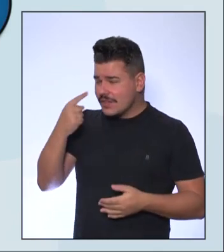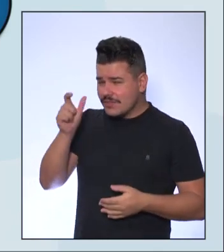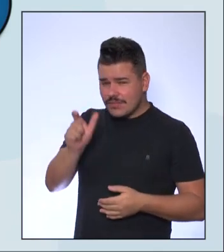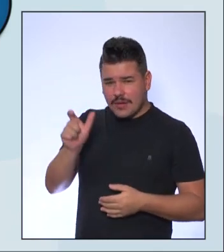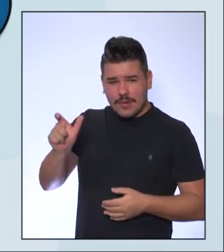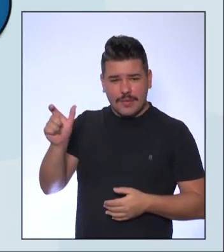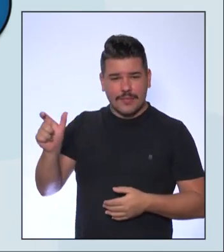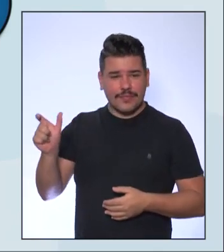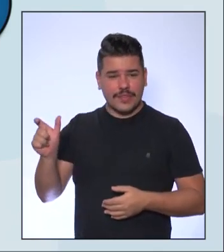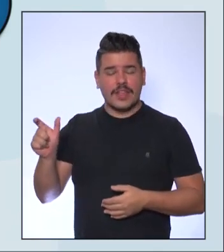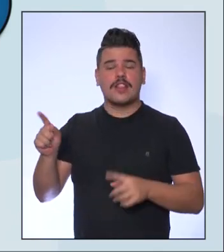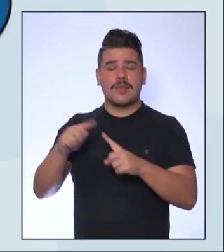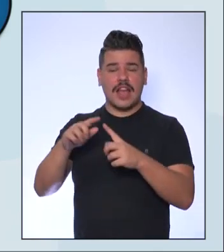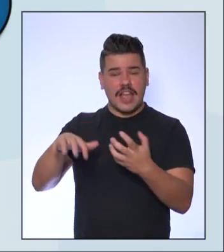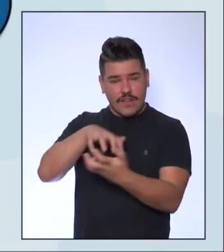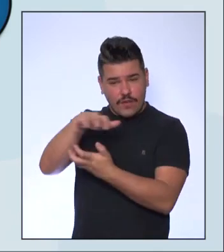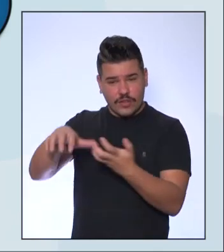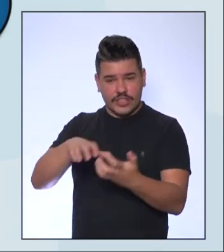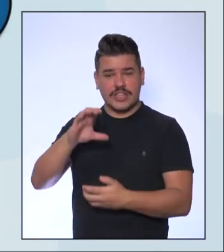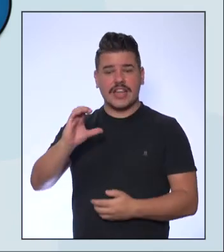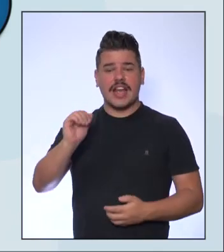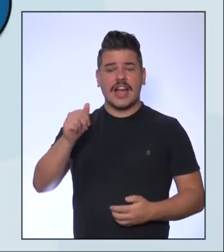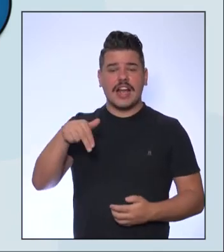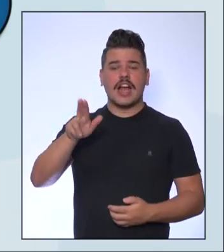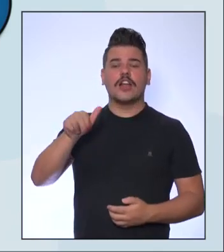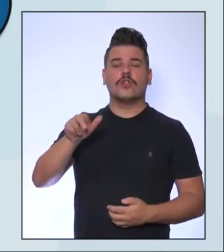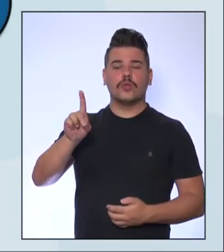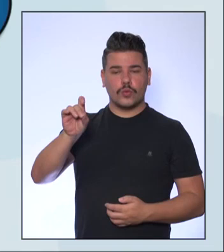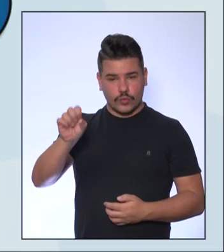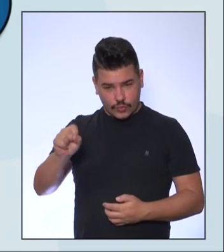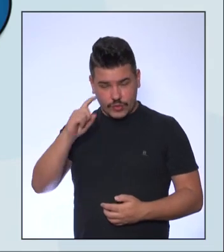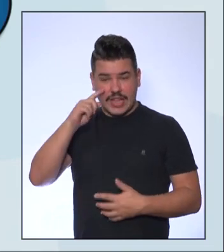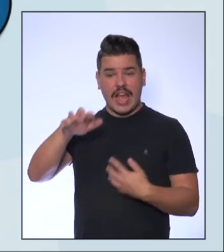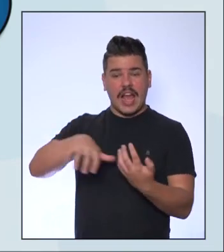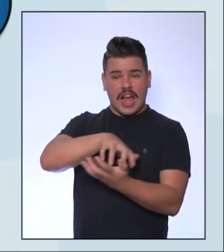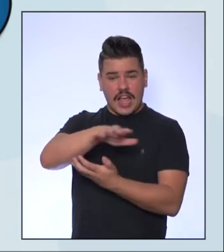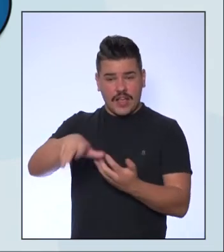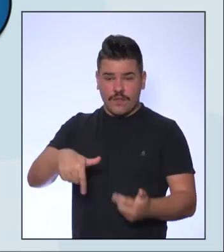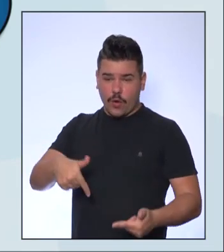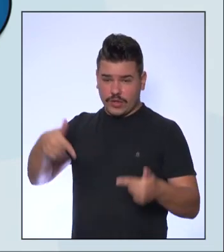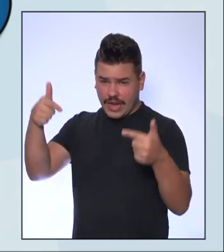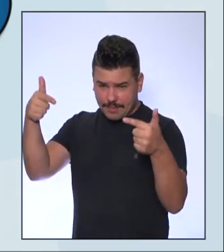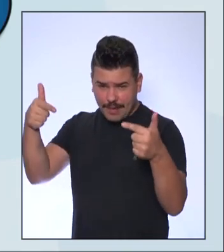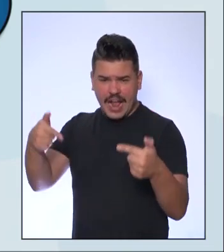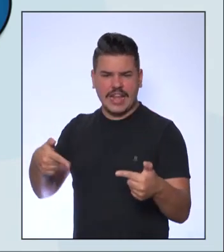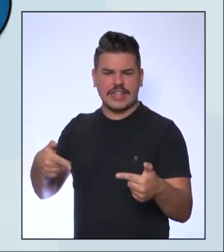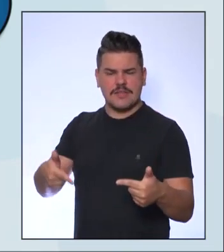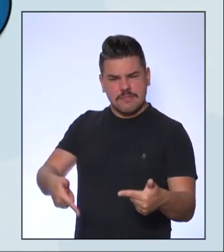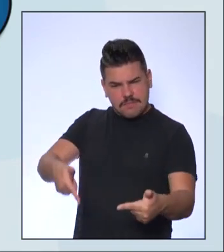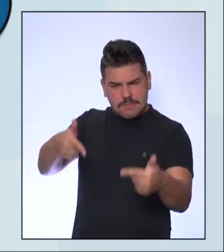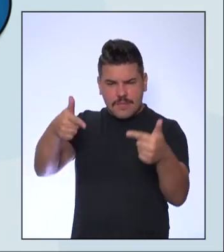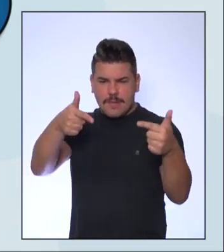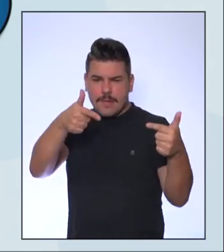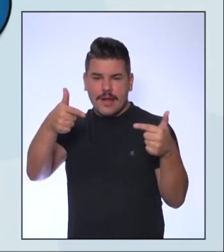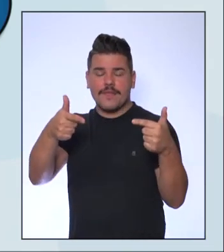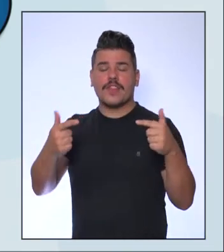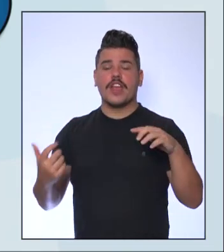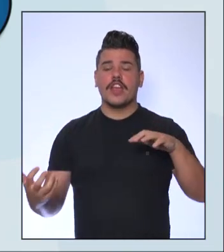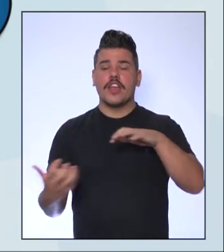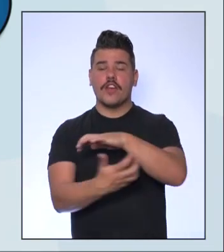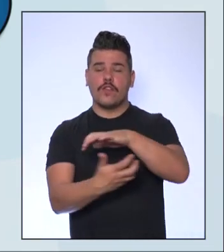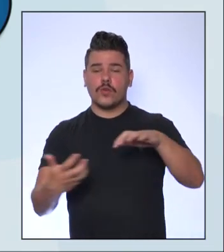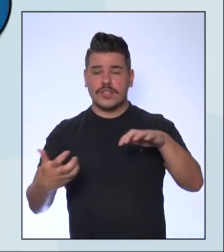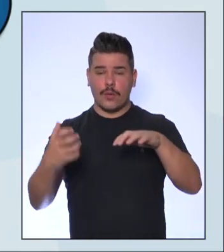tivemos a revolta de Canudos, a revolta armada também, a Revolução